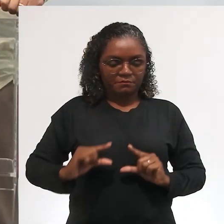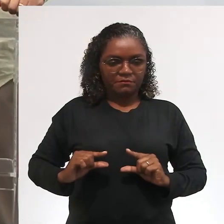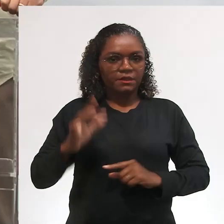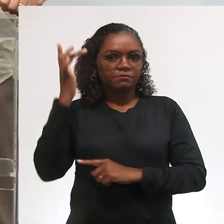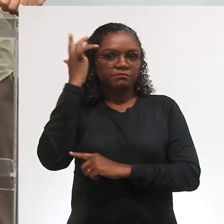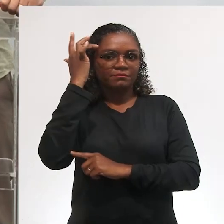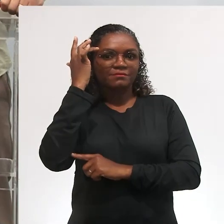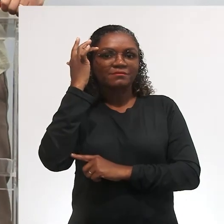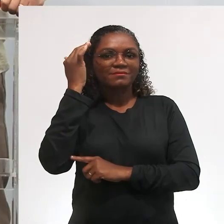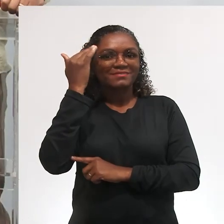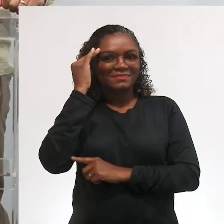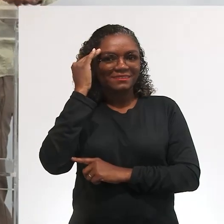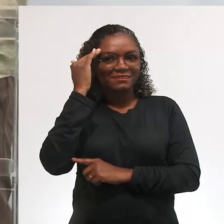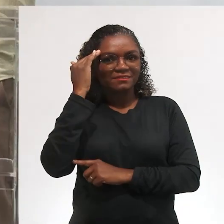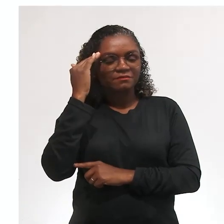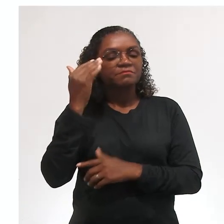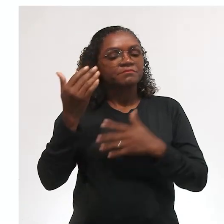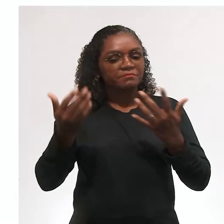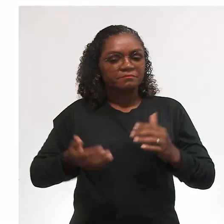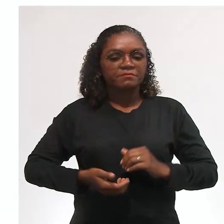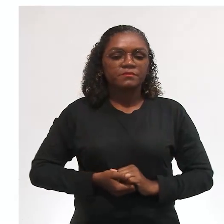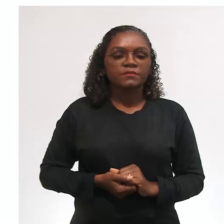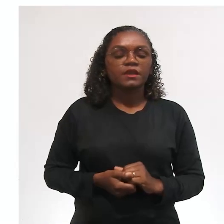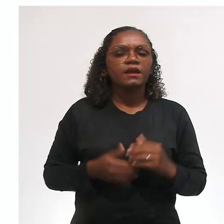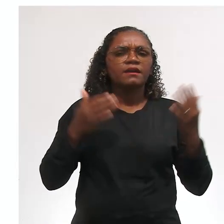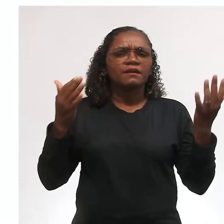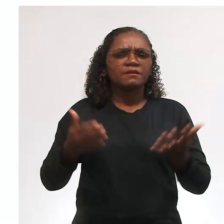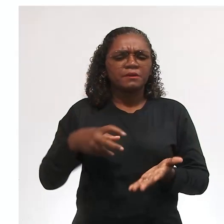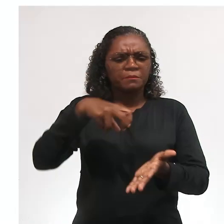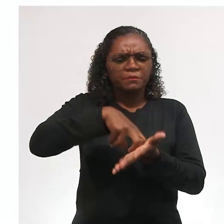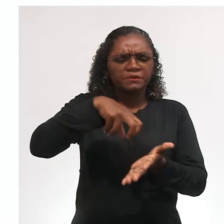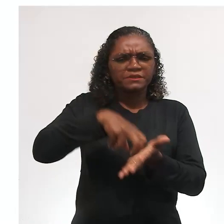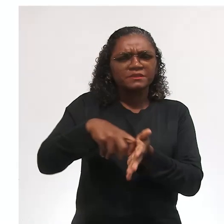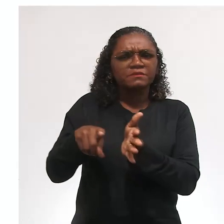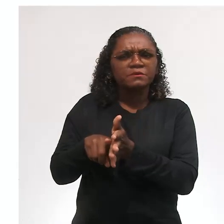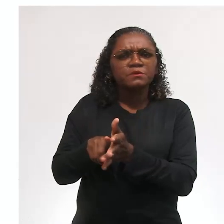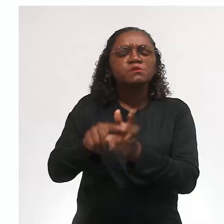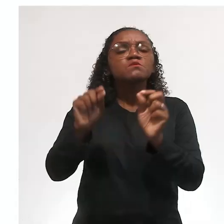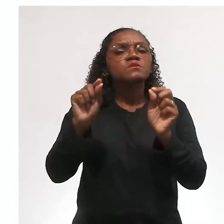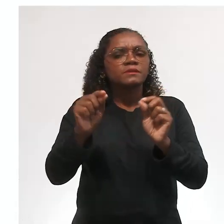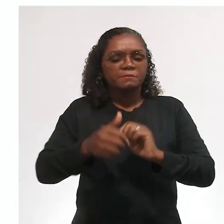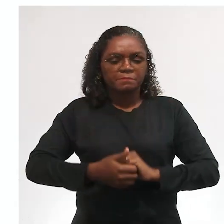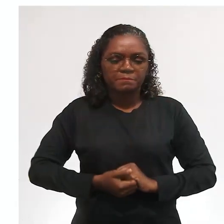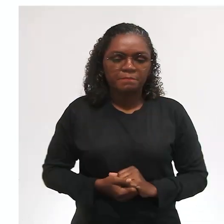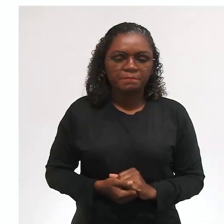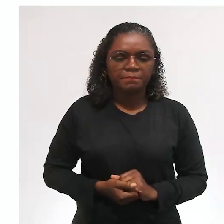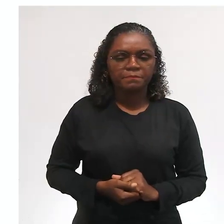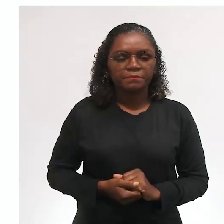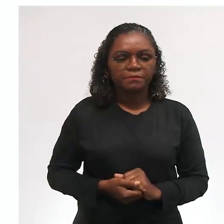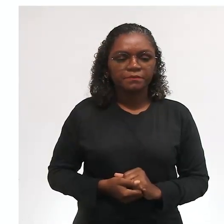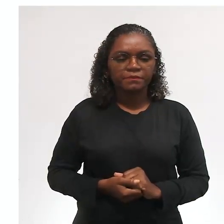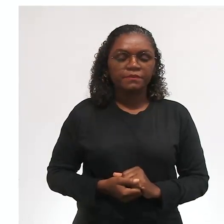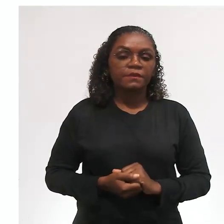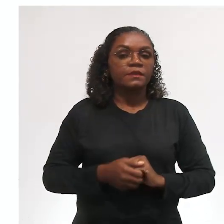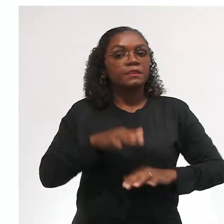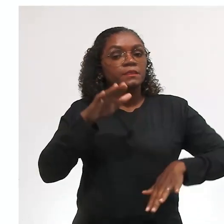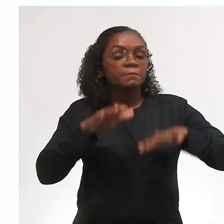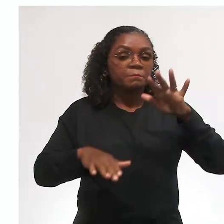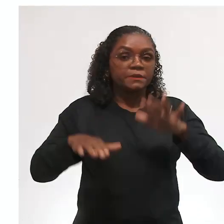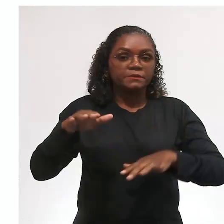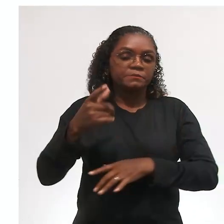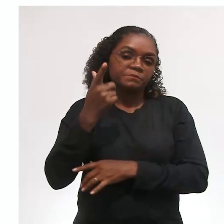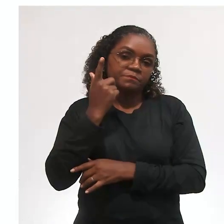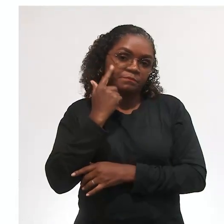aula continuar ocorrendo. E como é que é a punição negativa? Ocorre quando algo agradável